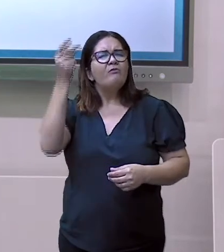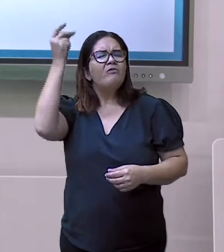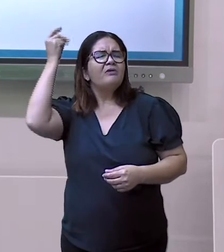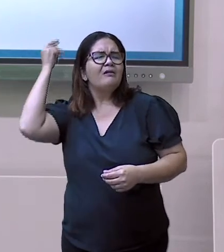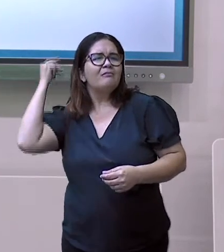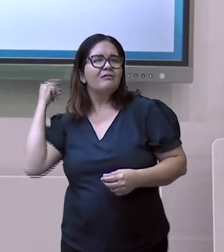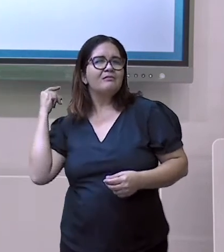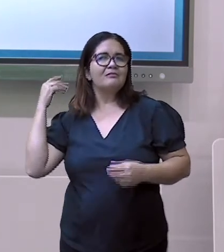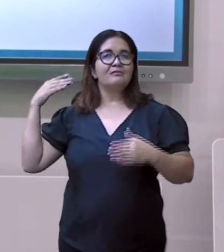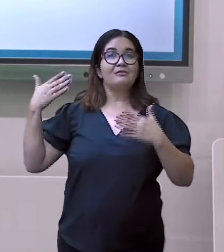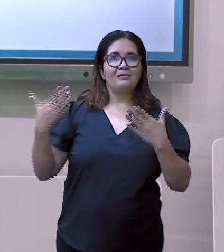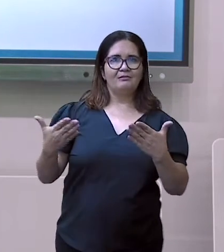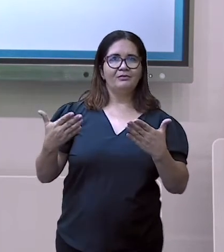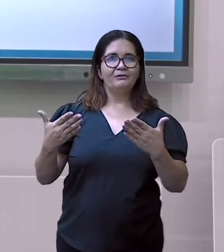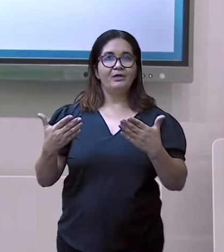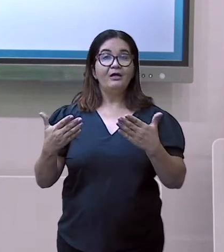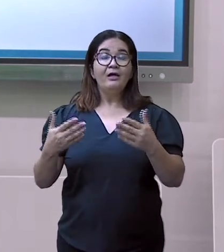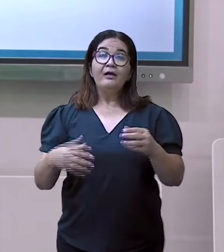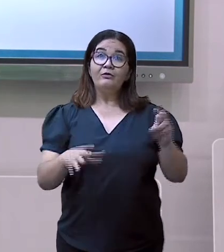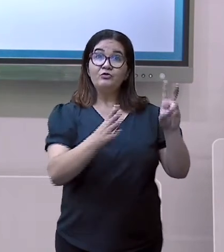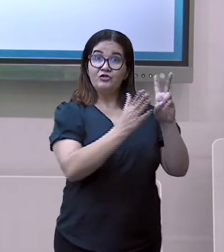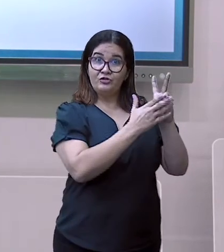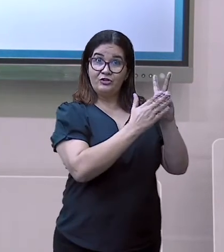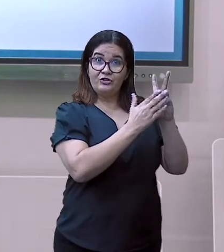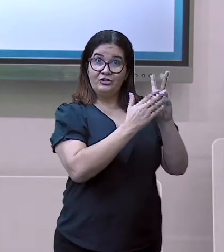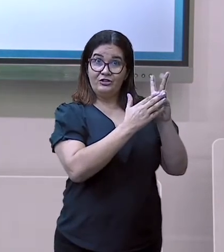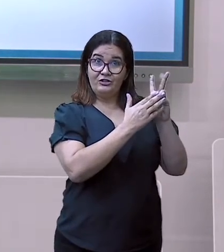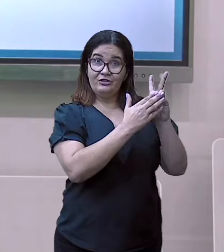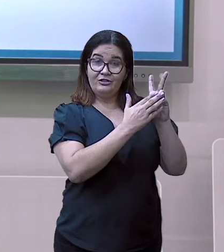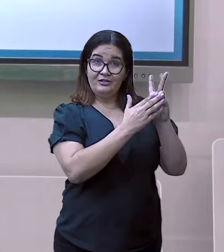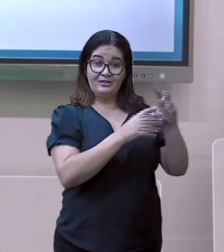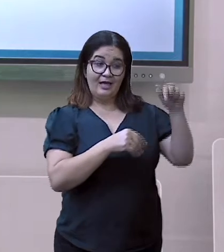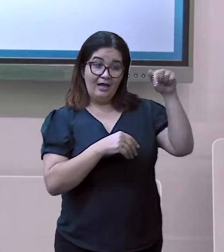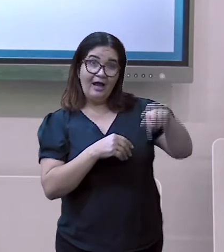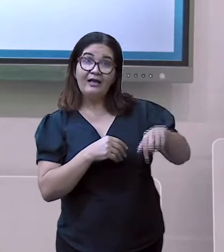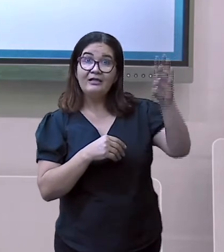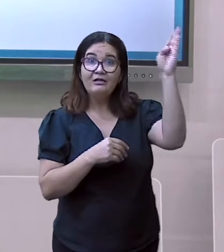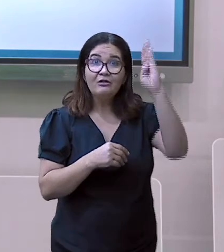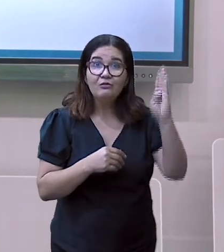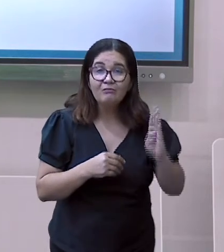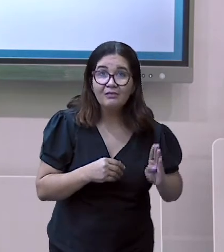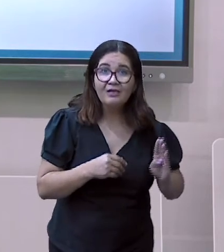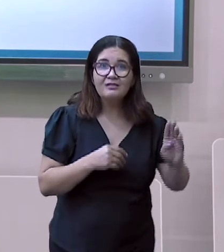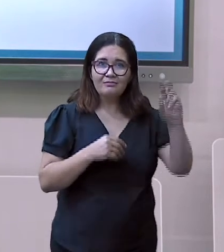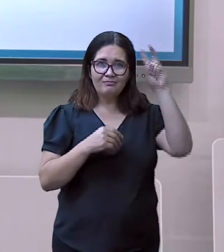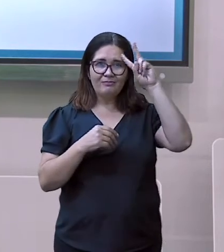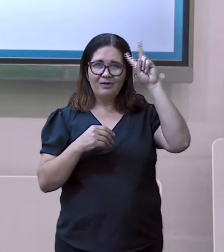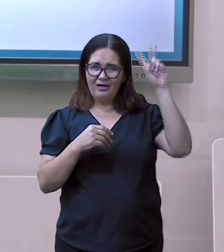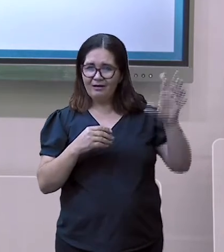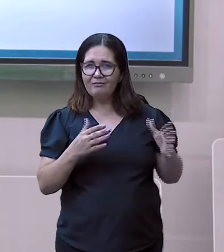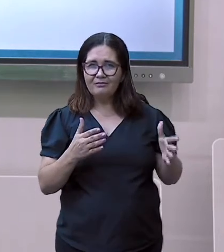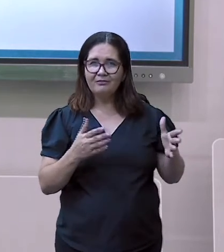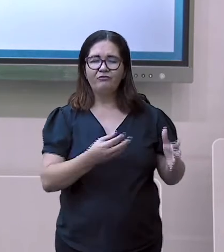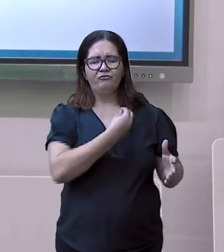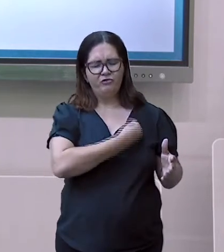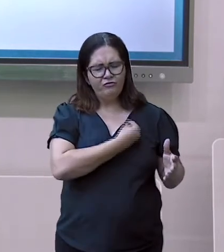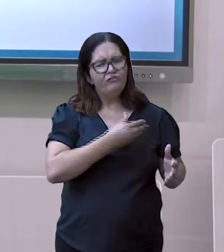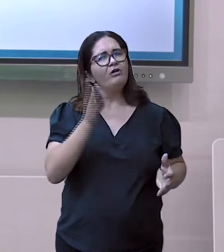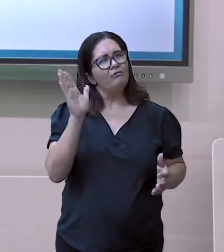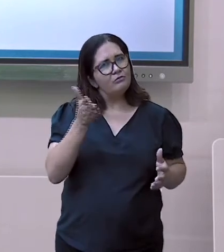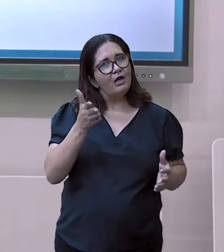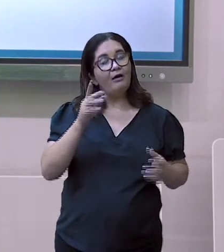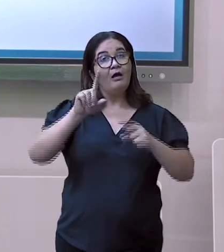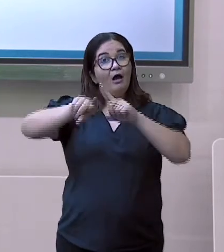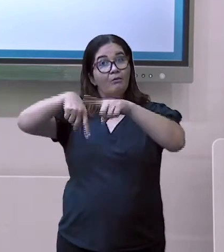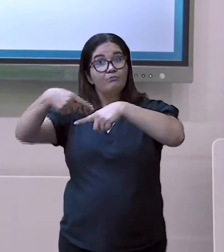e chegar primeiro aos indígenas, que já viviam aqui antes de 1500, e